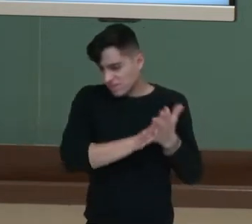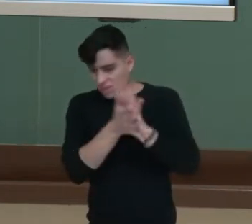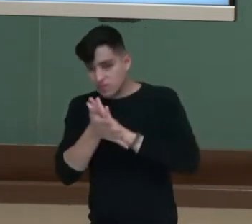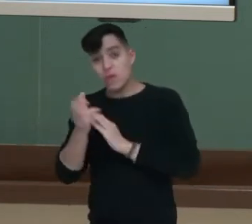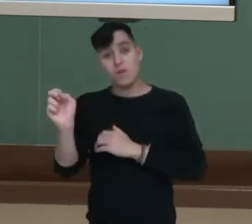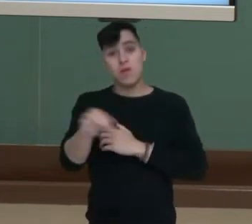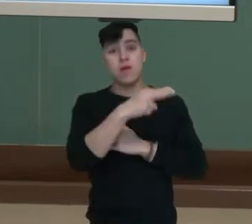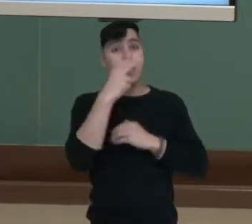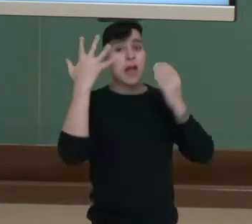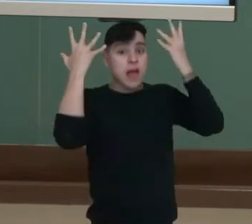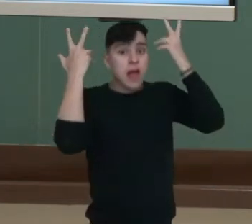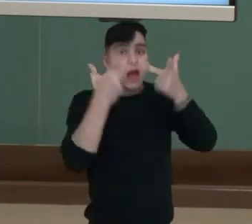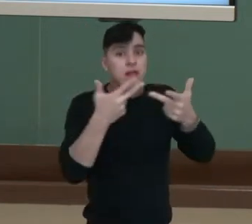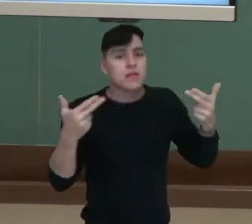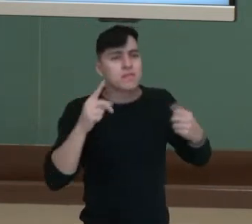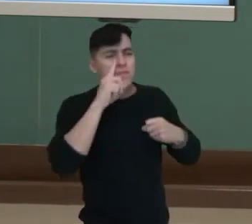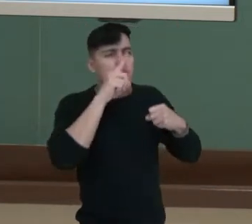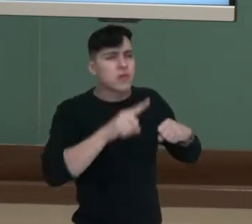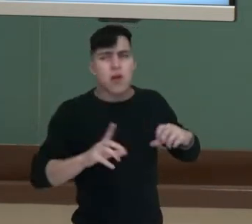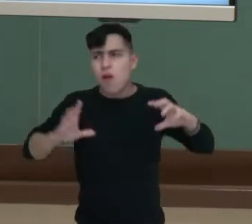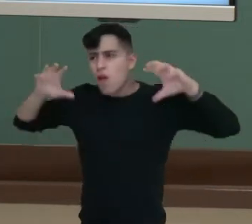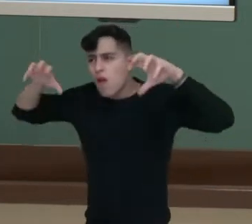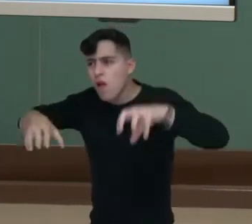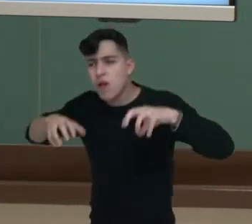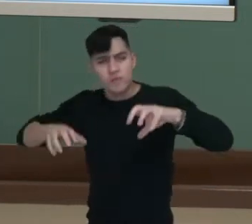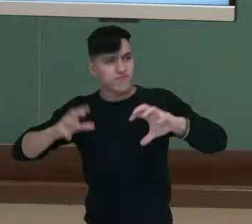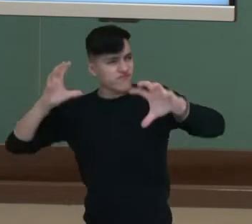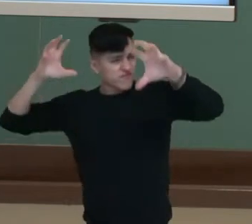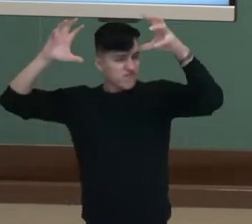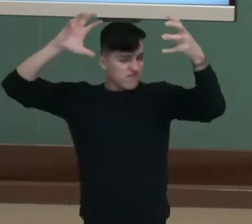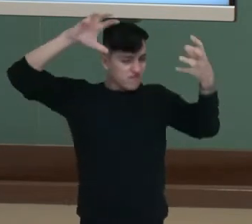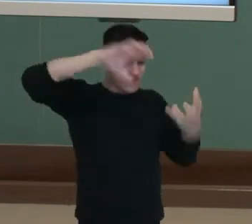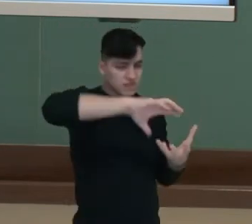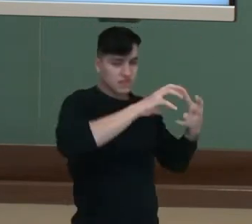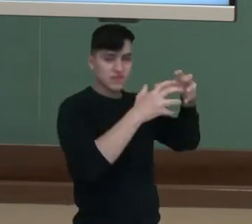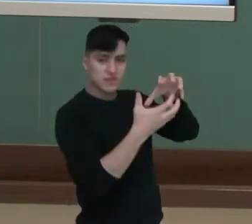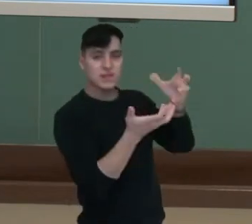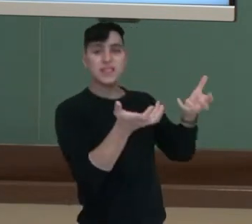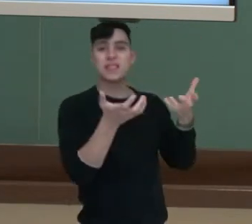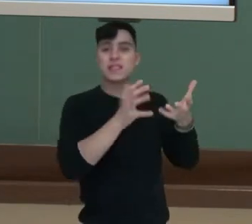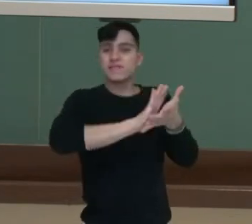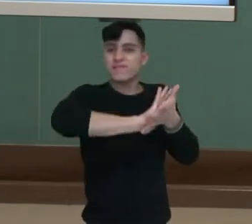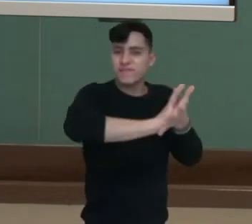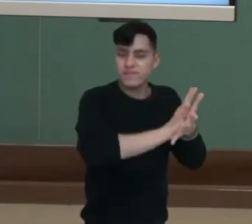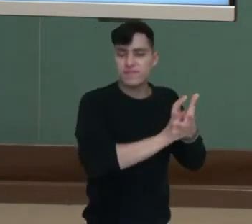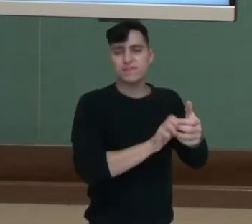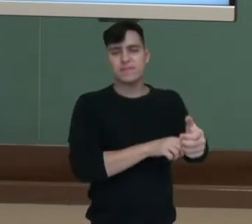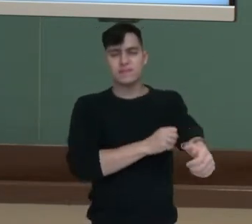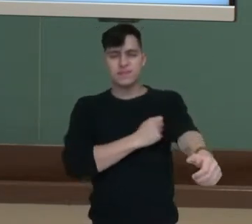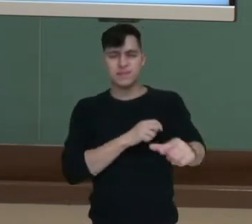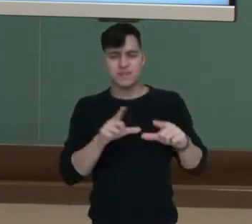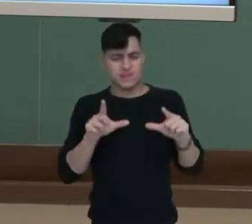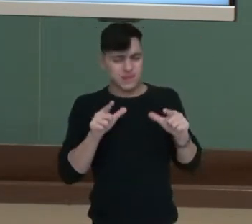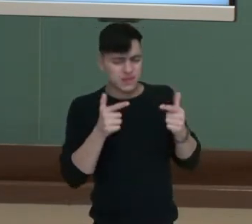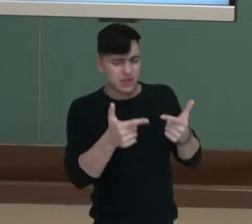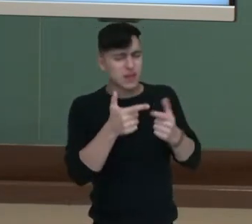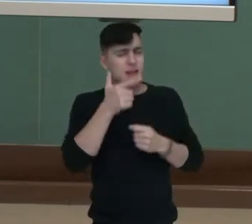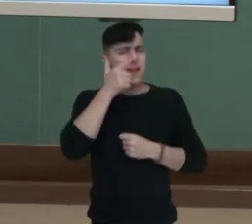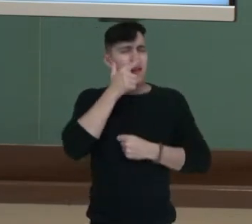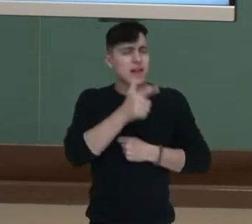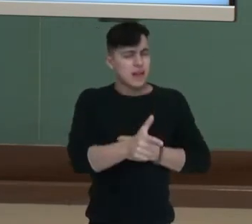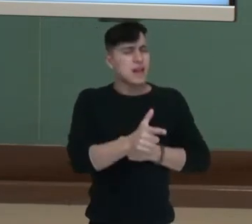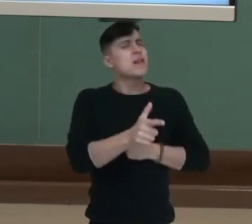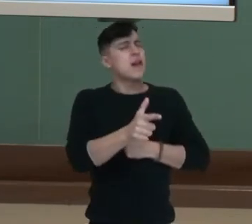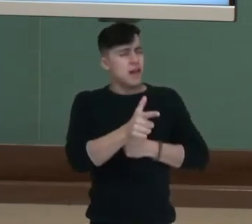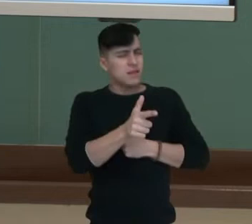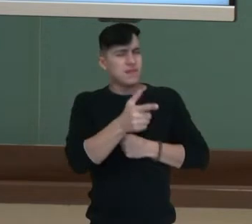que representassem perigo. Então, né, na pré-história, eles lutavam ali para ganhar, para perder. Então, não para